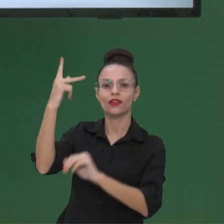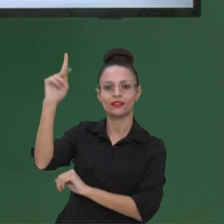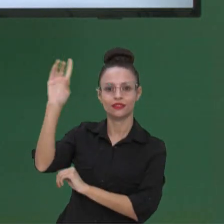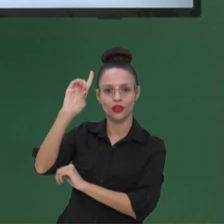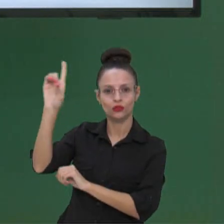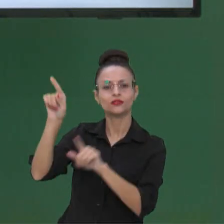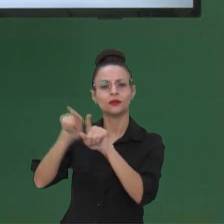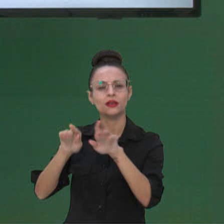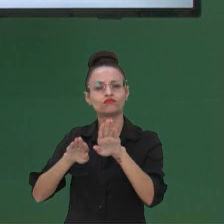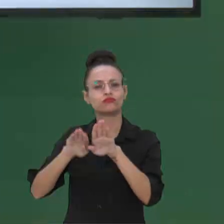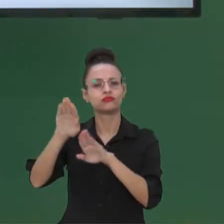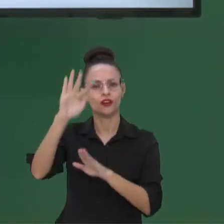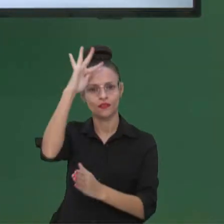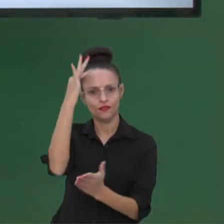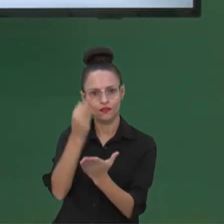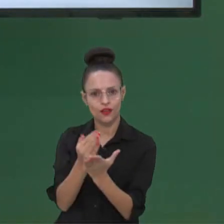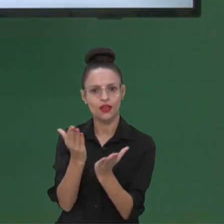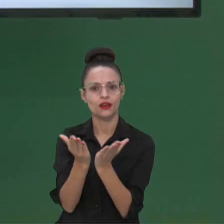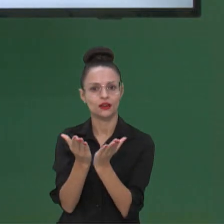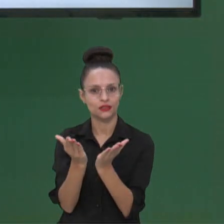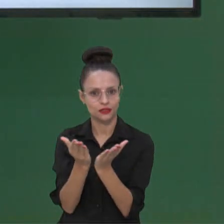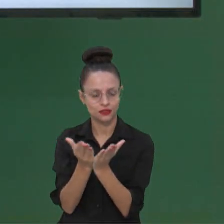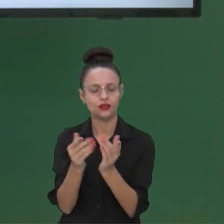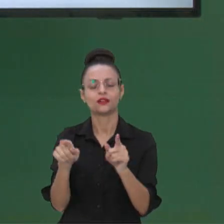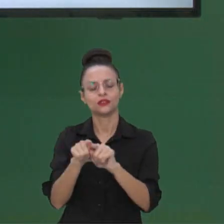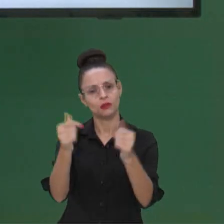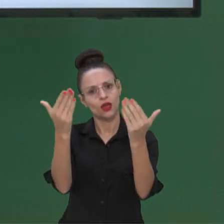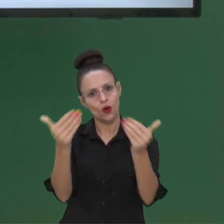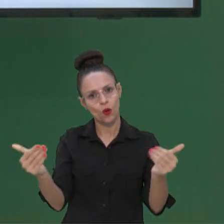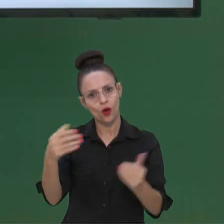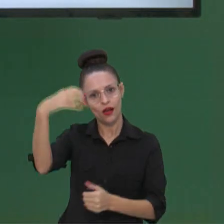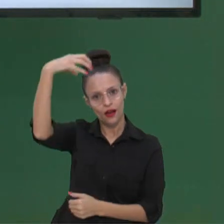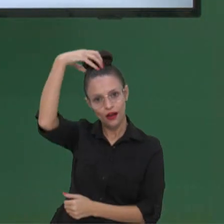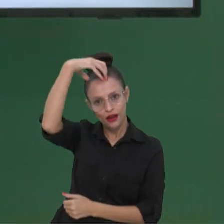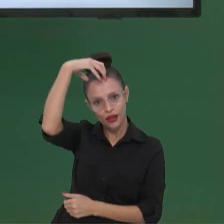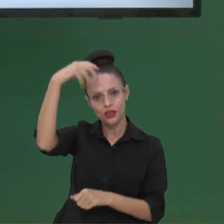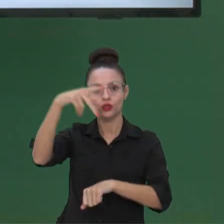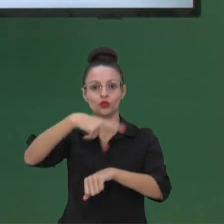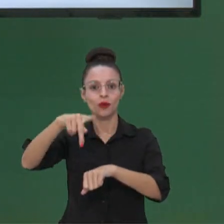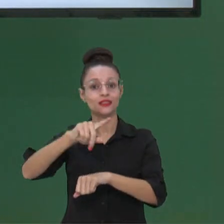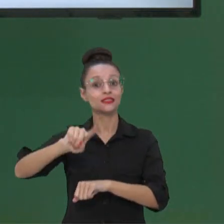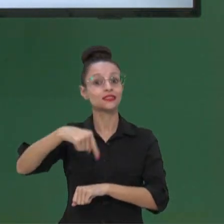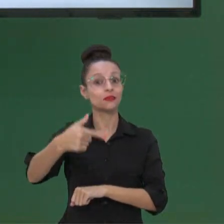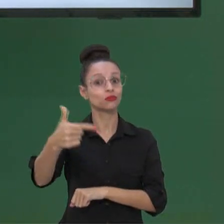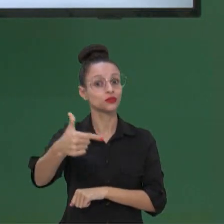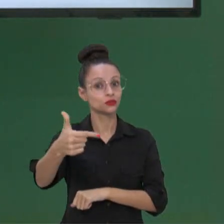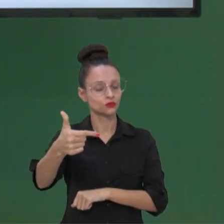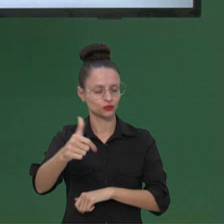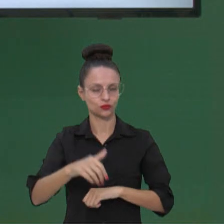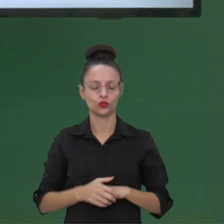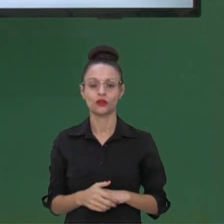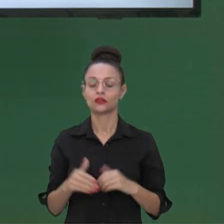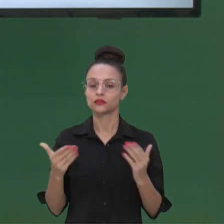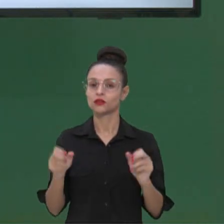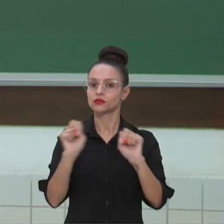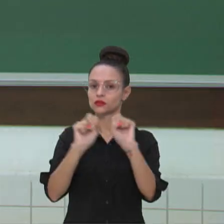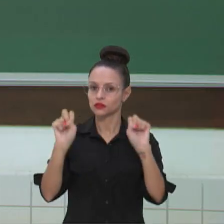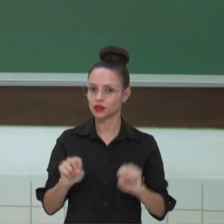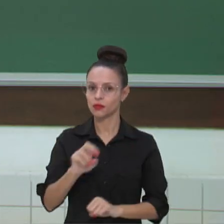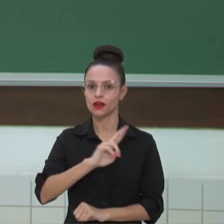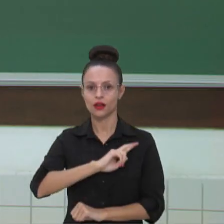cristã, e a honra de nosso rei e de nosso país vindo depois. Reparou? Então, um sistema